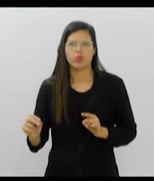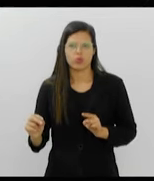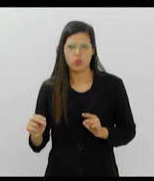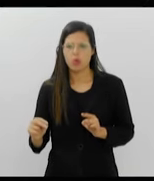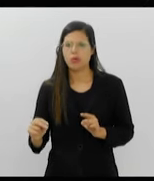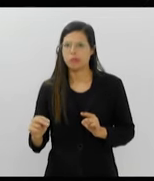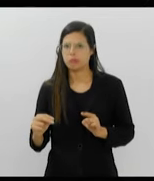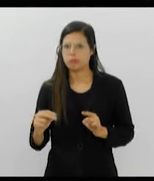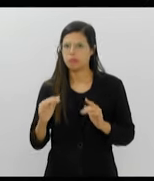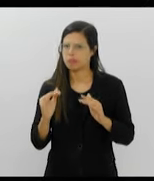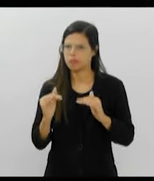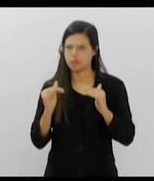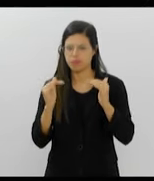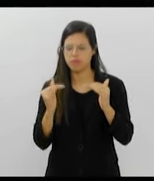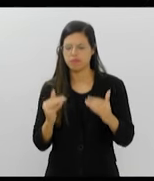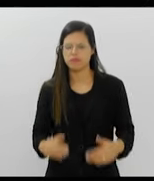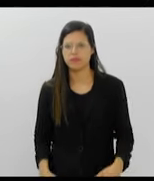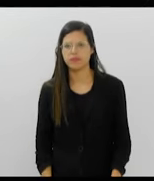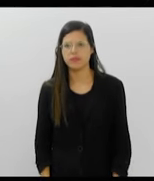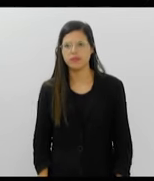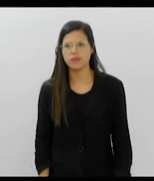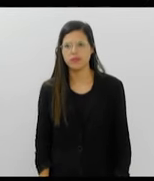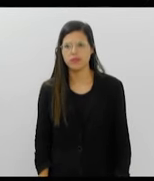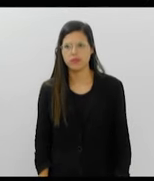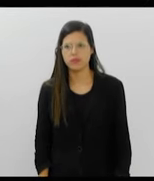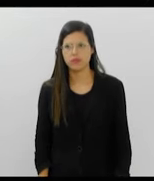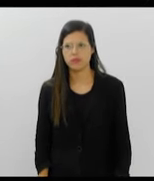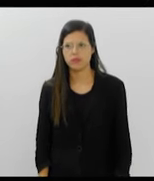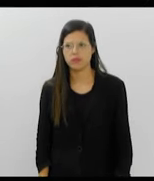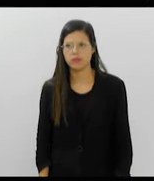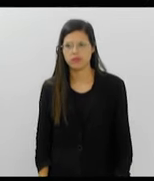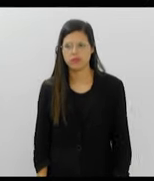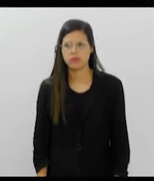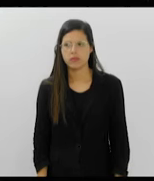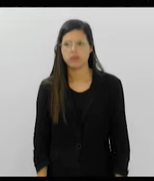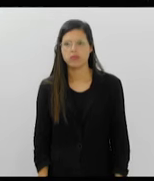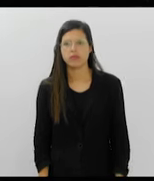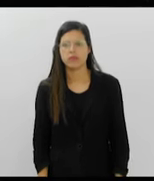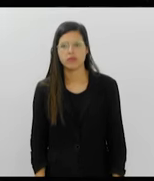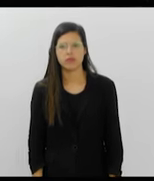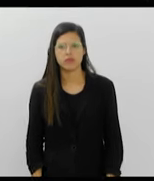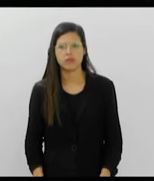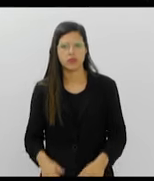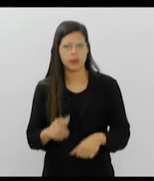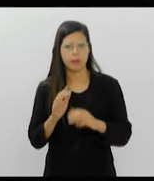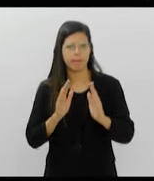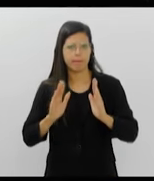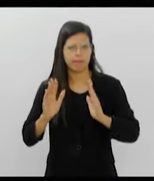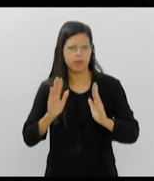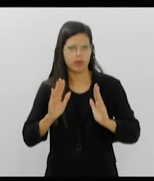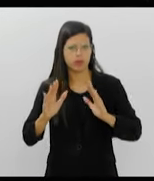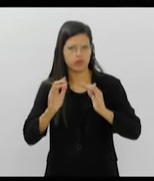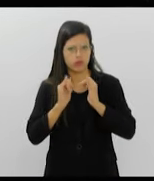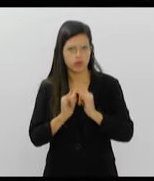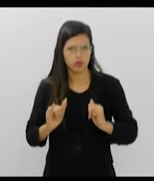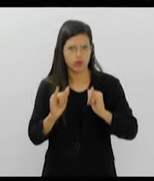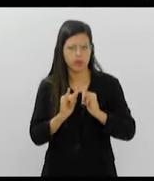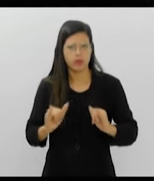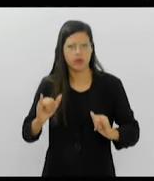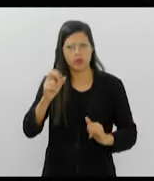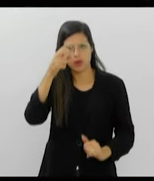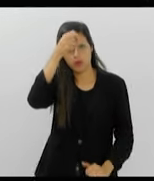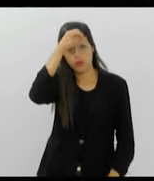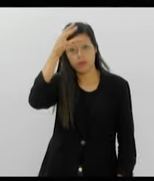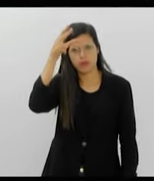expressiva. Diga-se de passagem que, na campanha, o prefeito